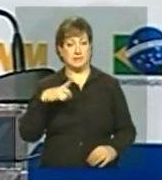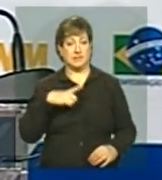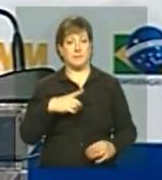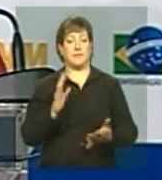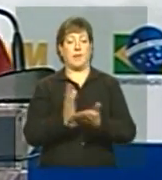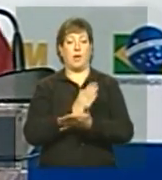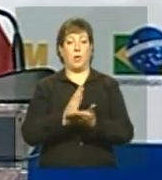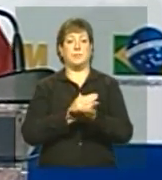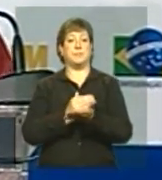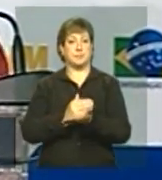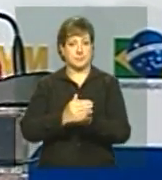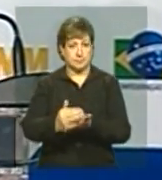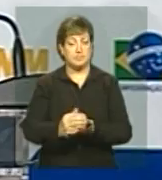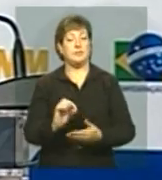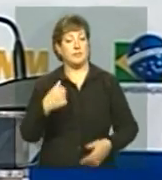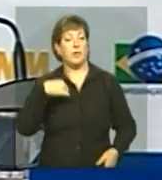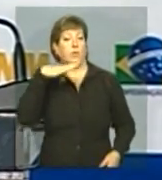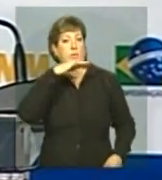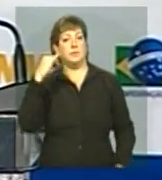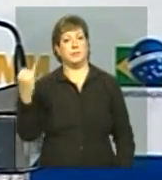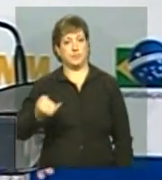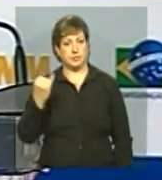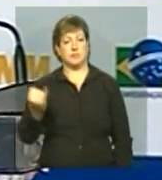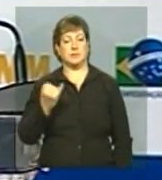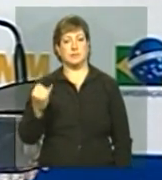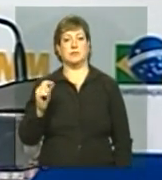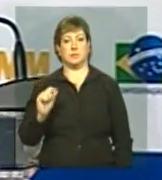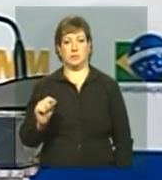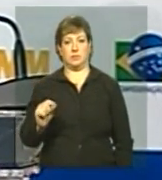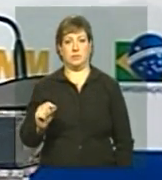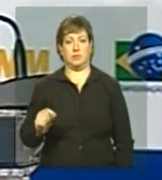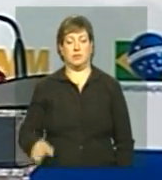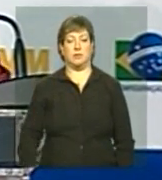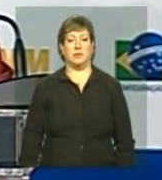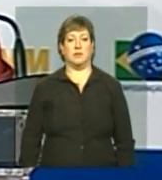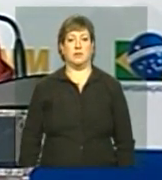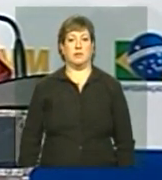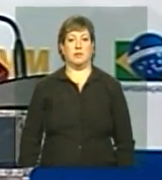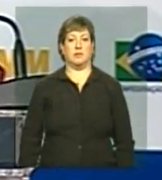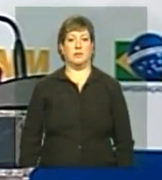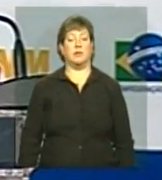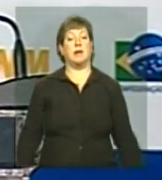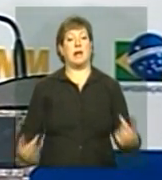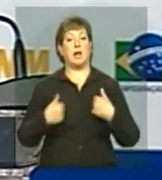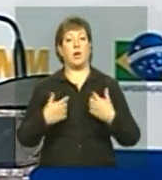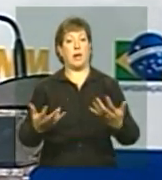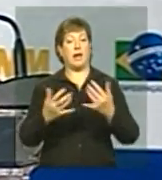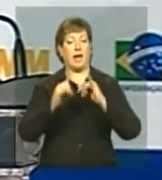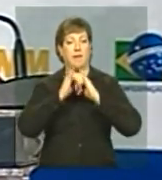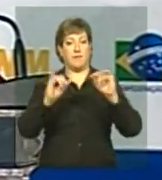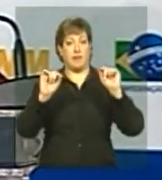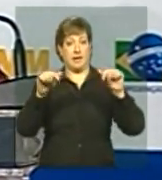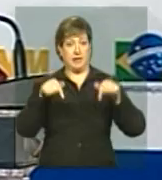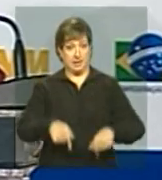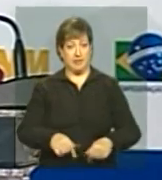que eu considero importantes. E eu queria destacar aqui